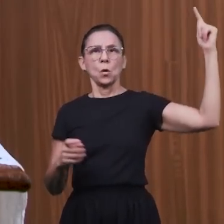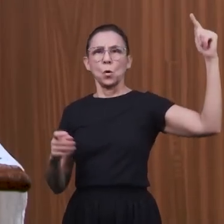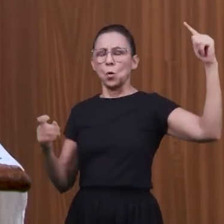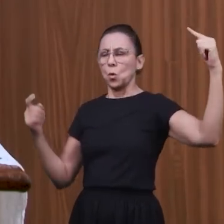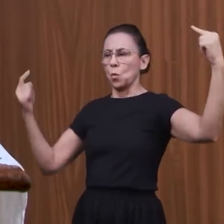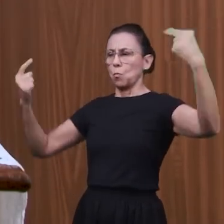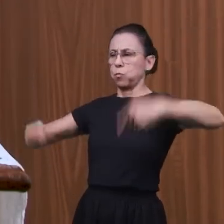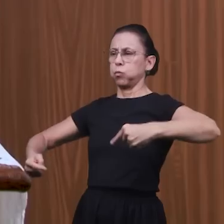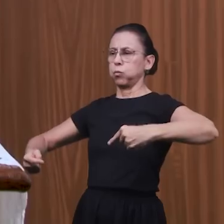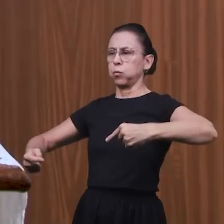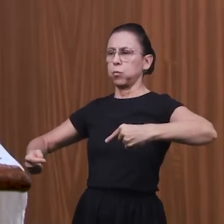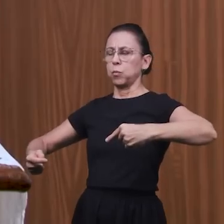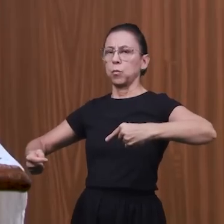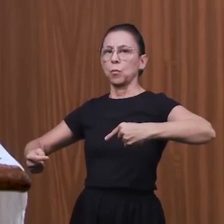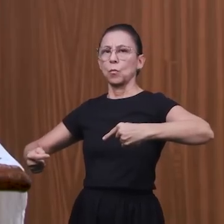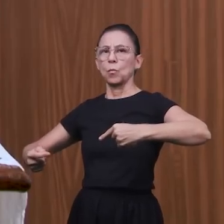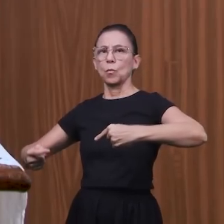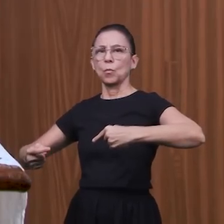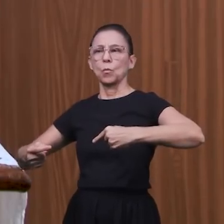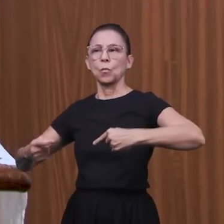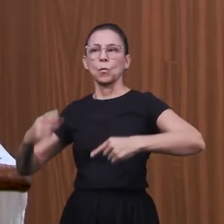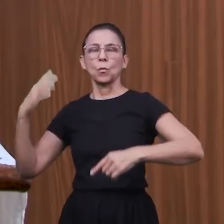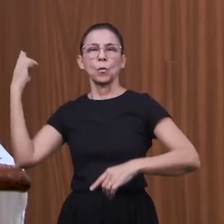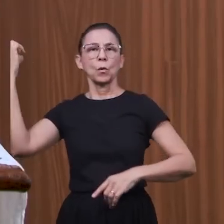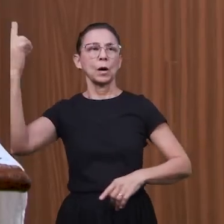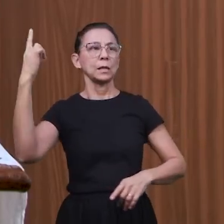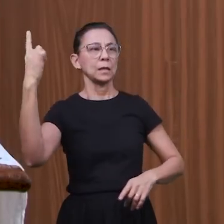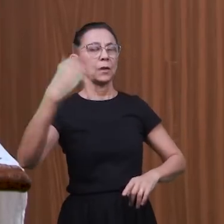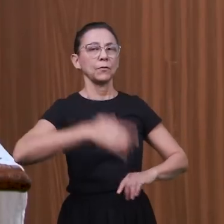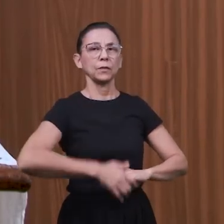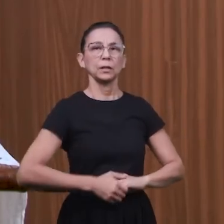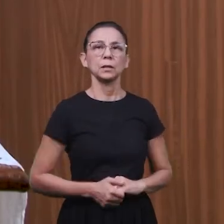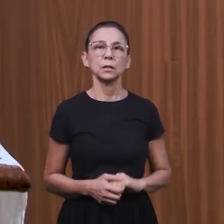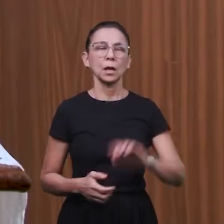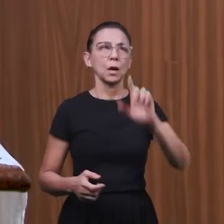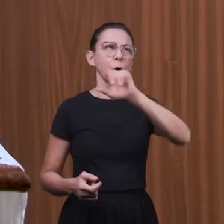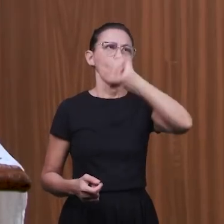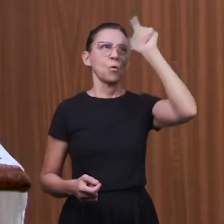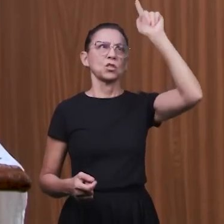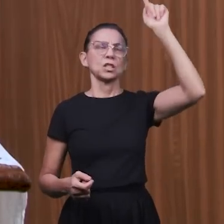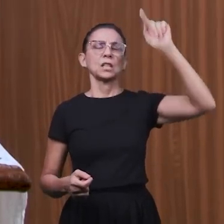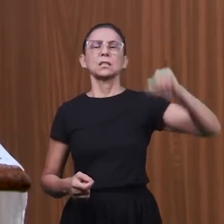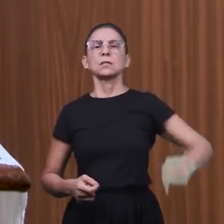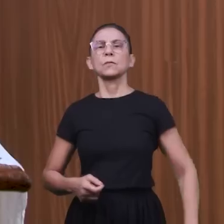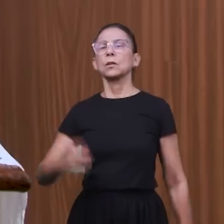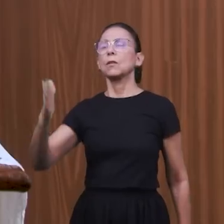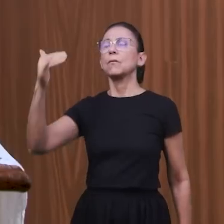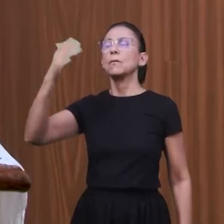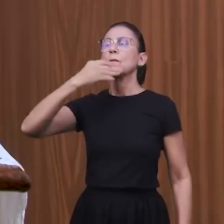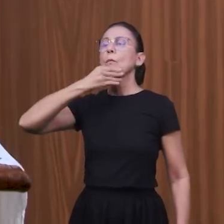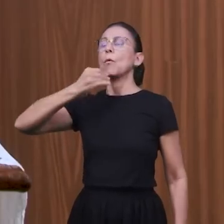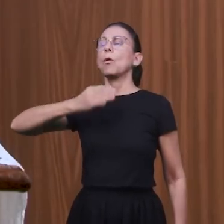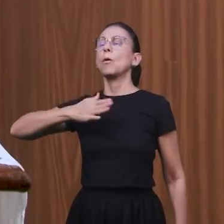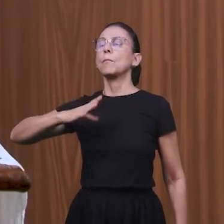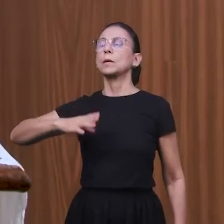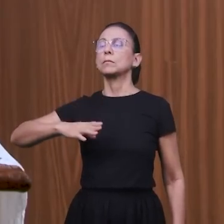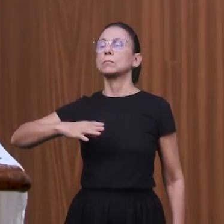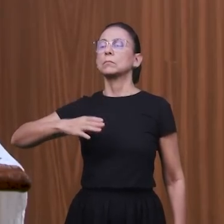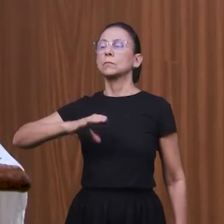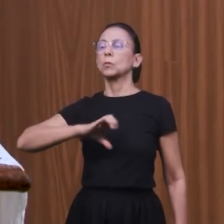quê? Porque Golias dizia assim: dai-me um homem. Ele queria um homem que lutasse com ele. Dai-me um homem para lutar